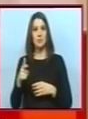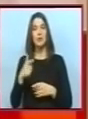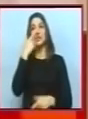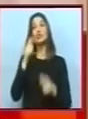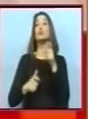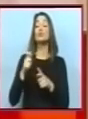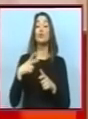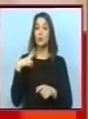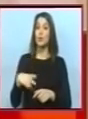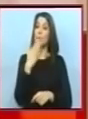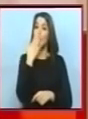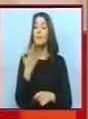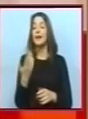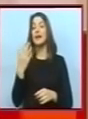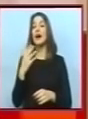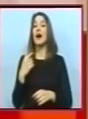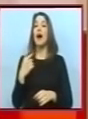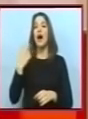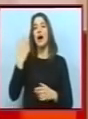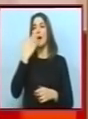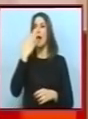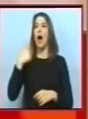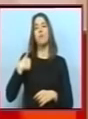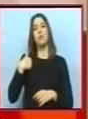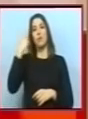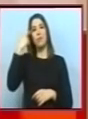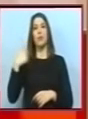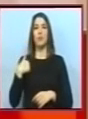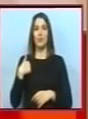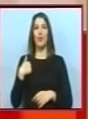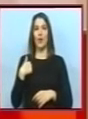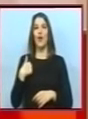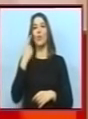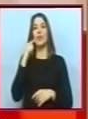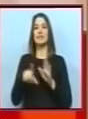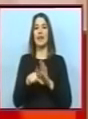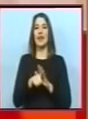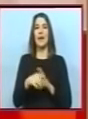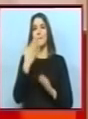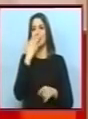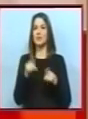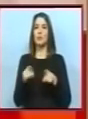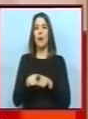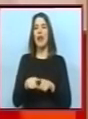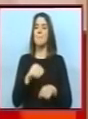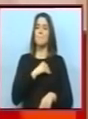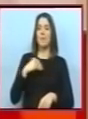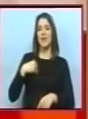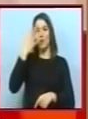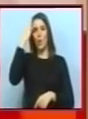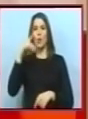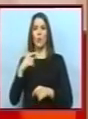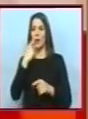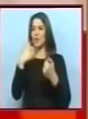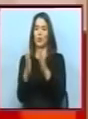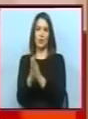que conhecem a lei. Têm um bocadinho como de médico e de louco, todos temos um pouco. Eu diria que de advogado também. E, portanto, os portugueses têm sempre uma